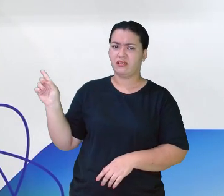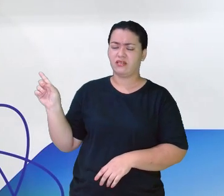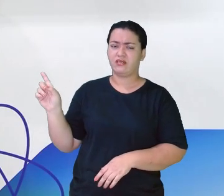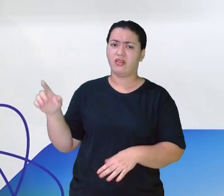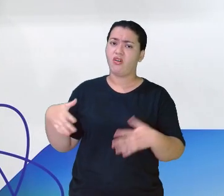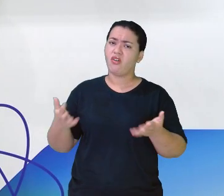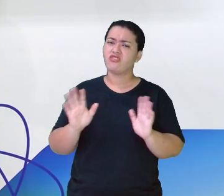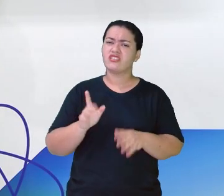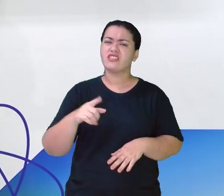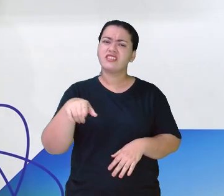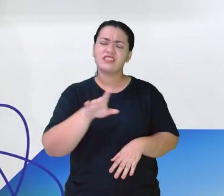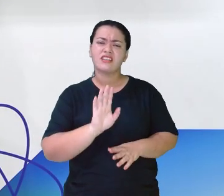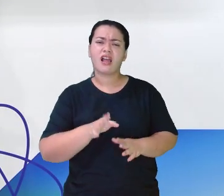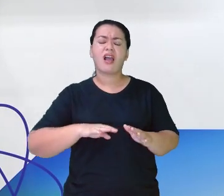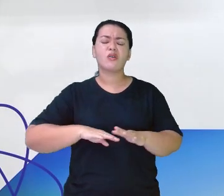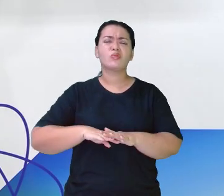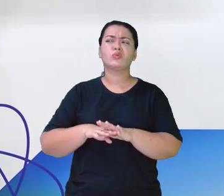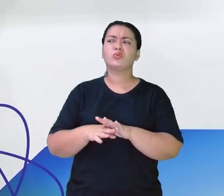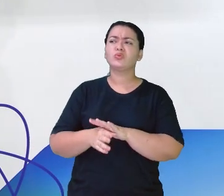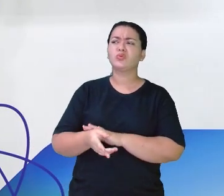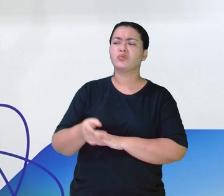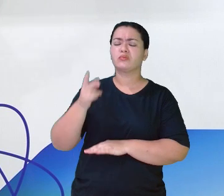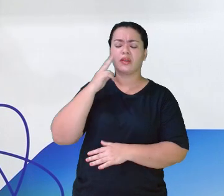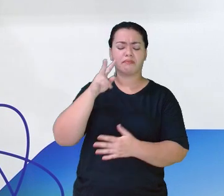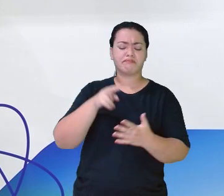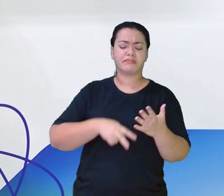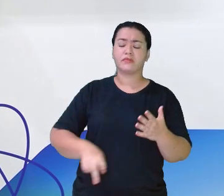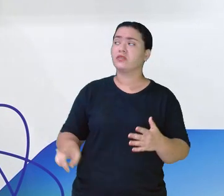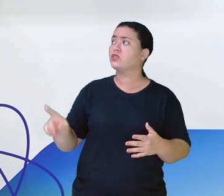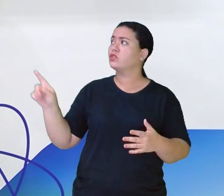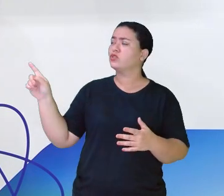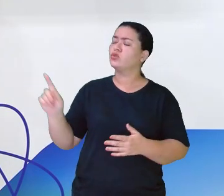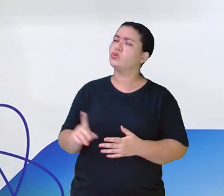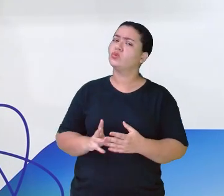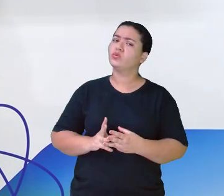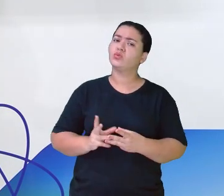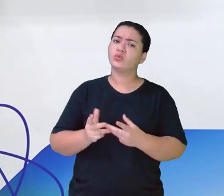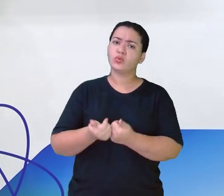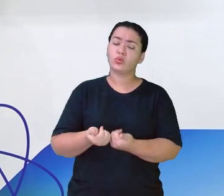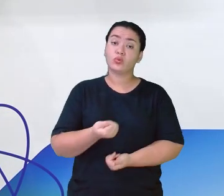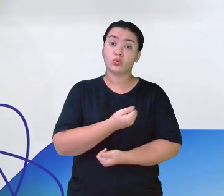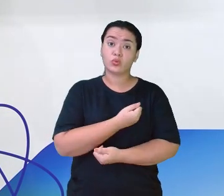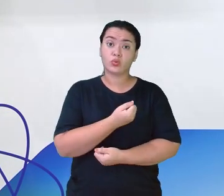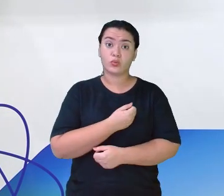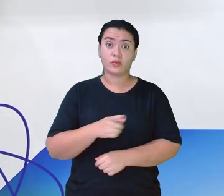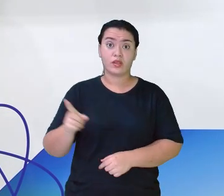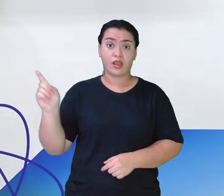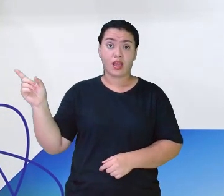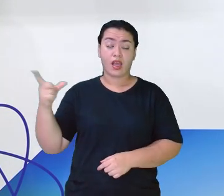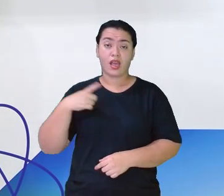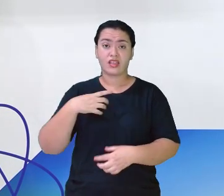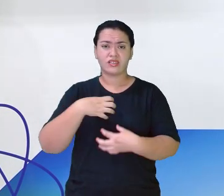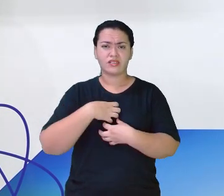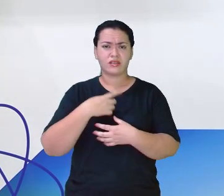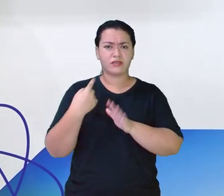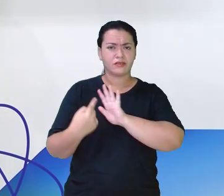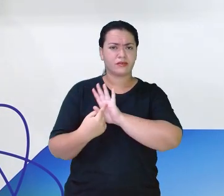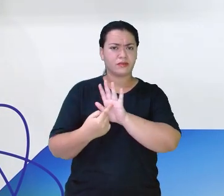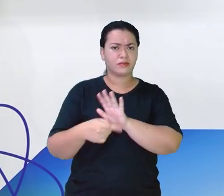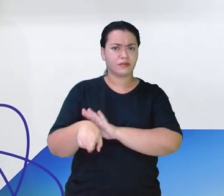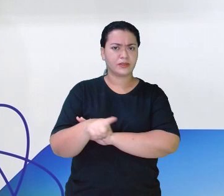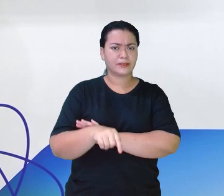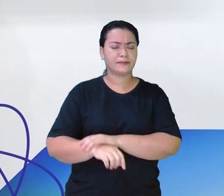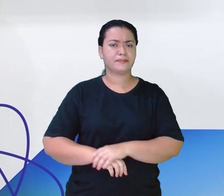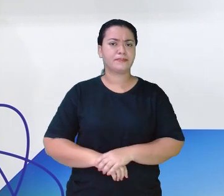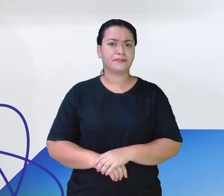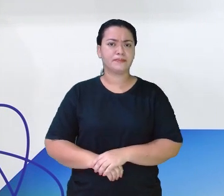aí estão acostumados a verem todos esses números nesses formatos que eu estou mostrando